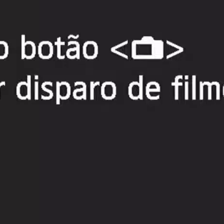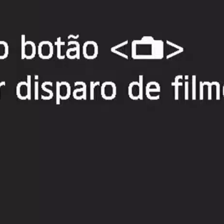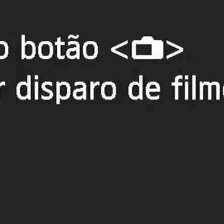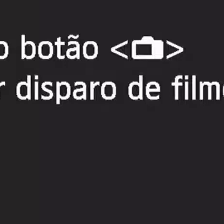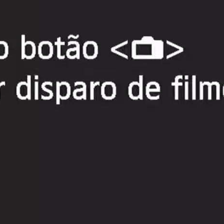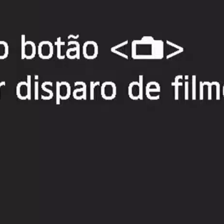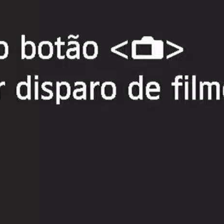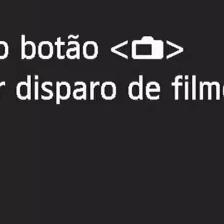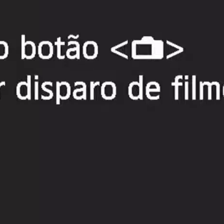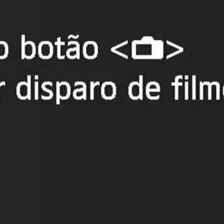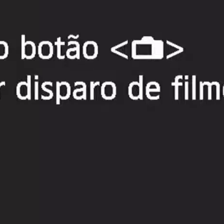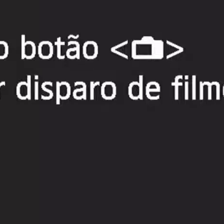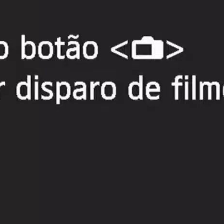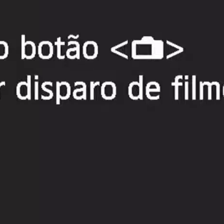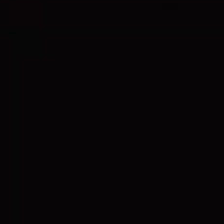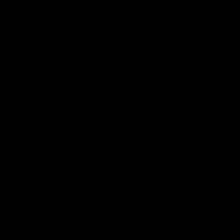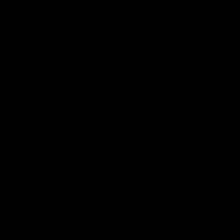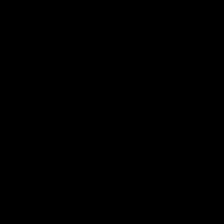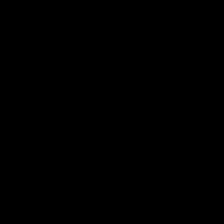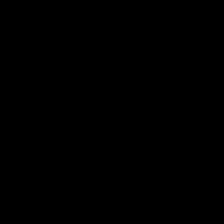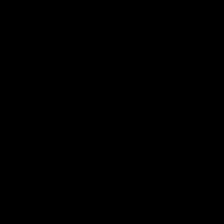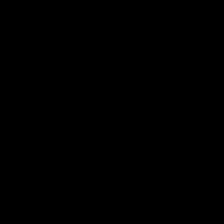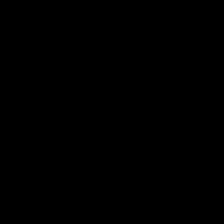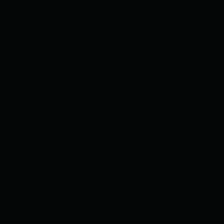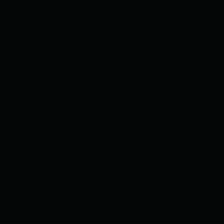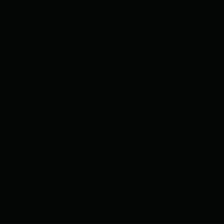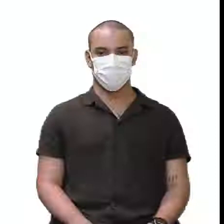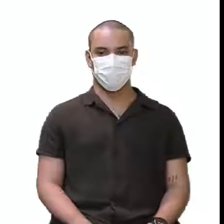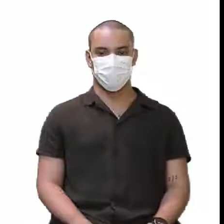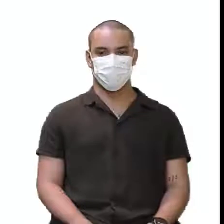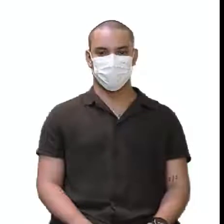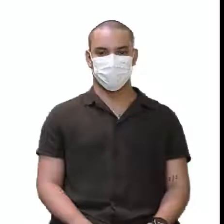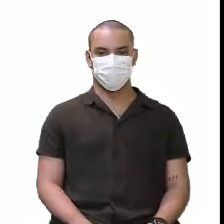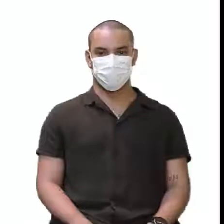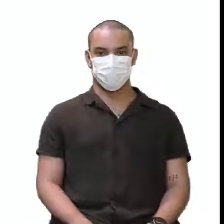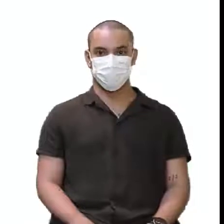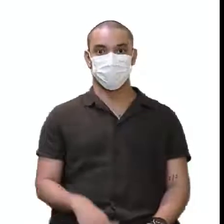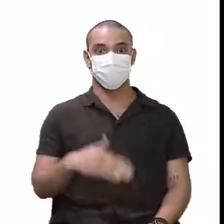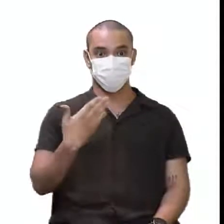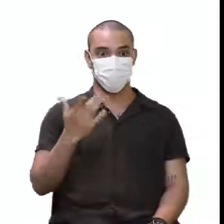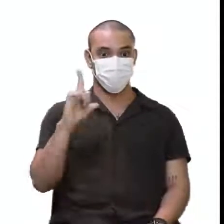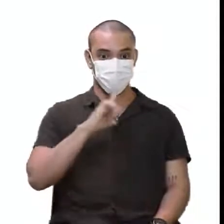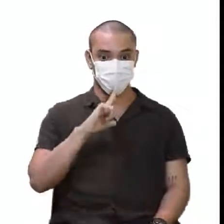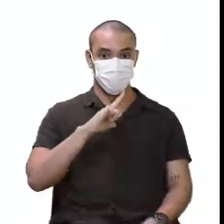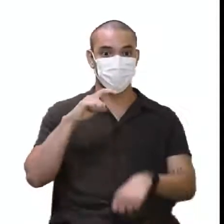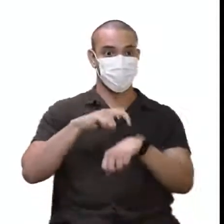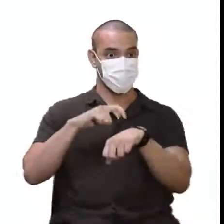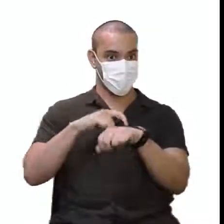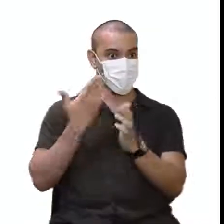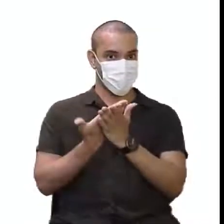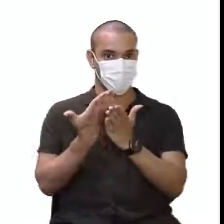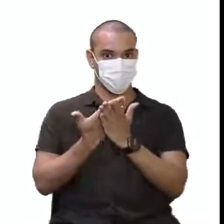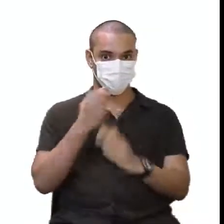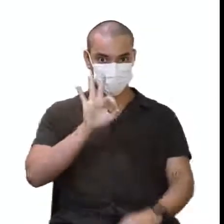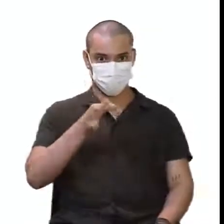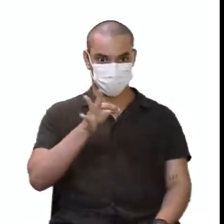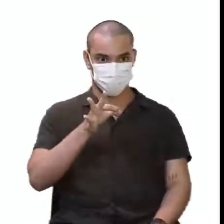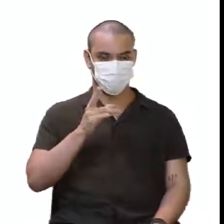e ele tinha tempo de dedicação para poder fazer o seu trabalho. Tranquilo? Vamos